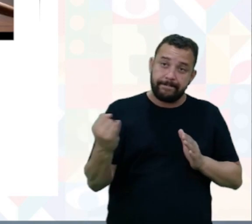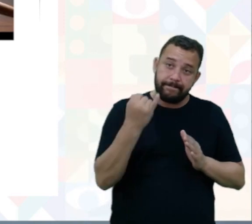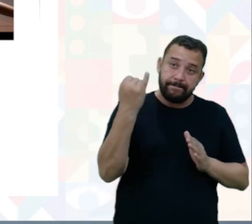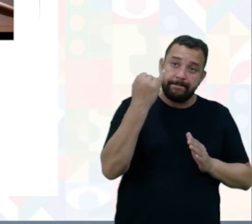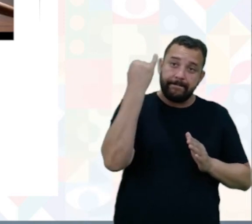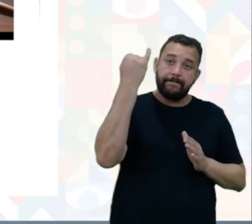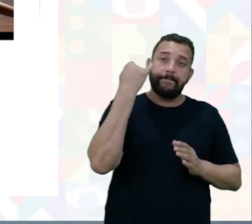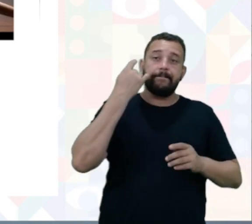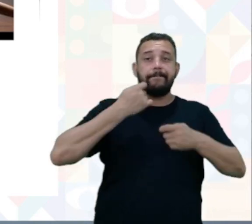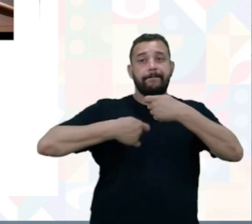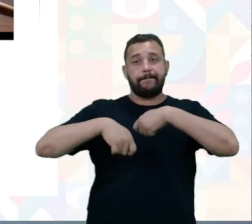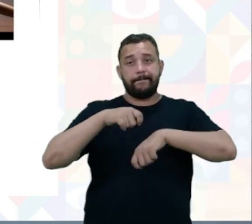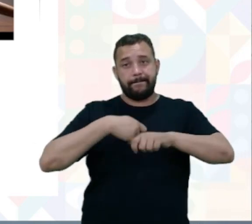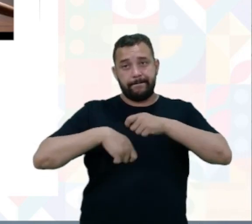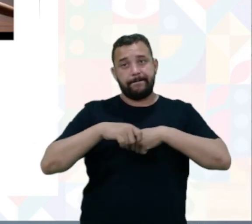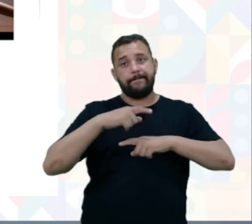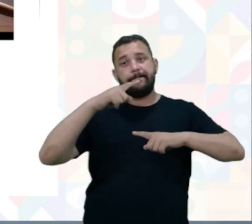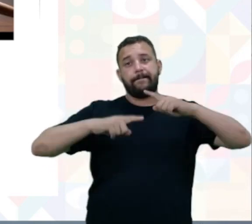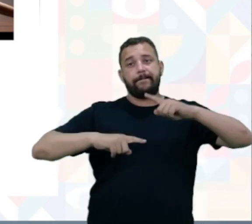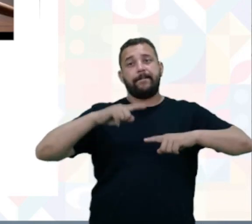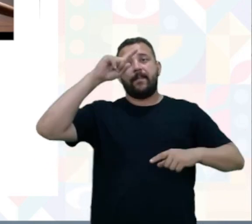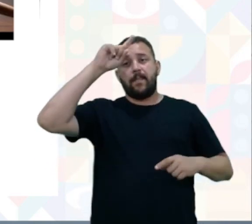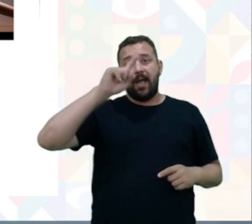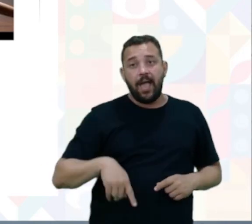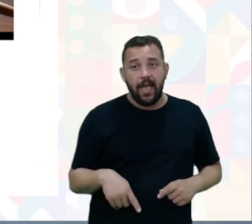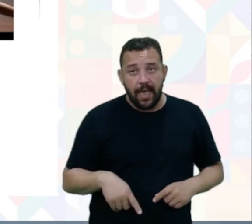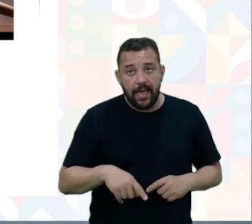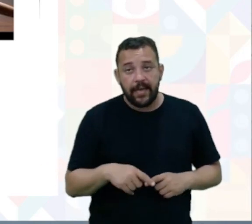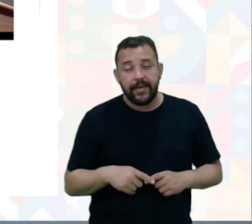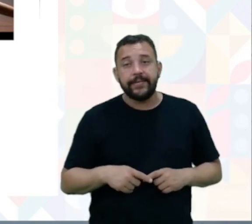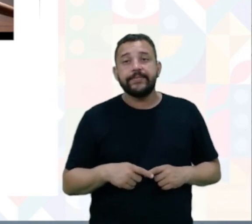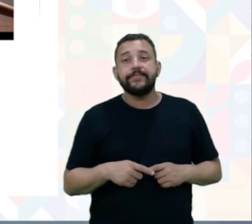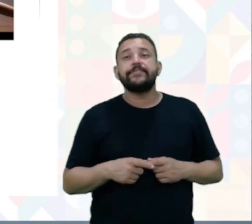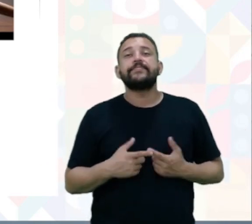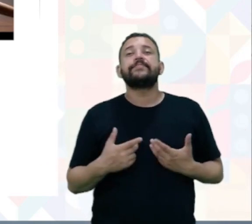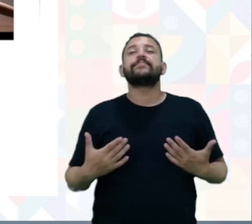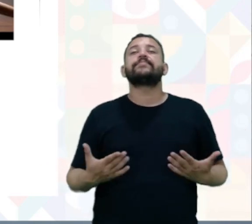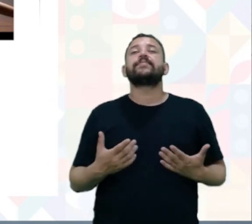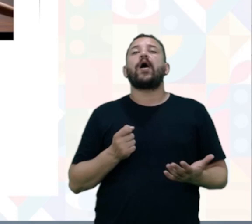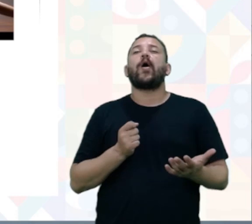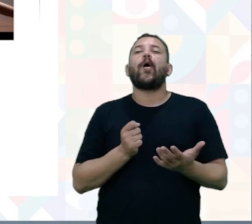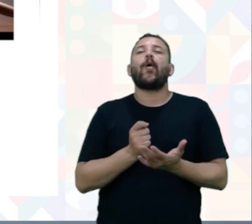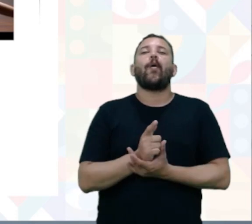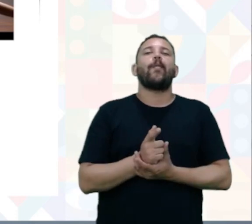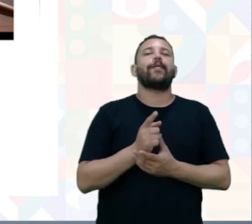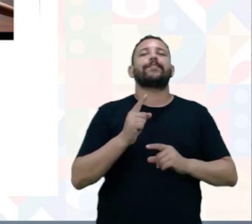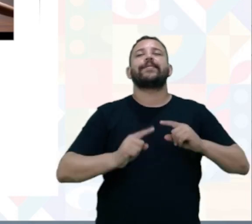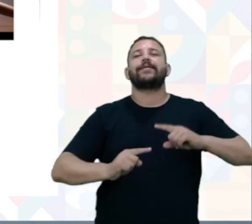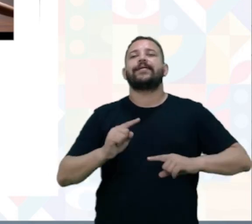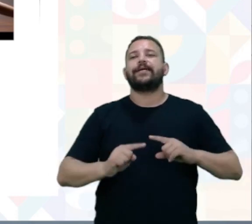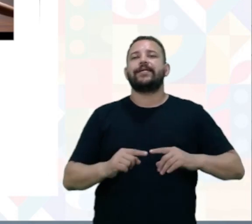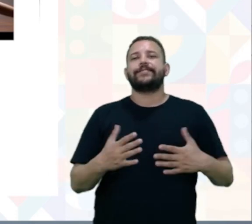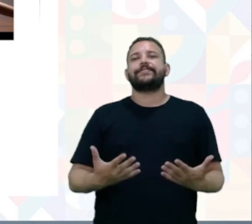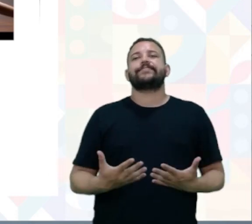à administração de material, é a questão da compra dos materiais, né?